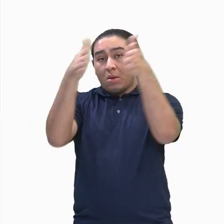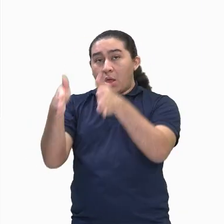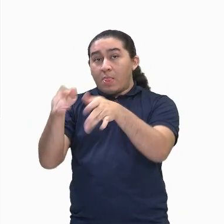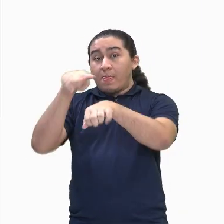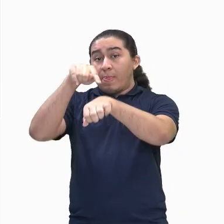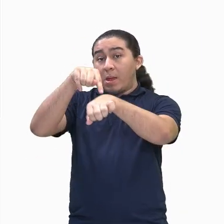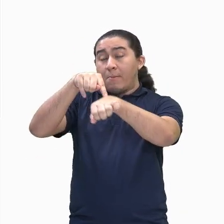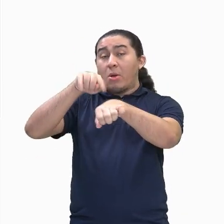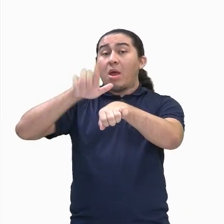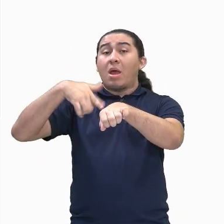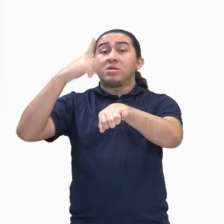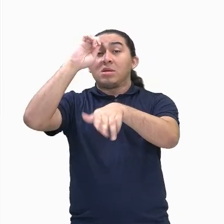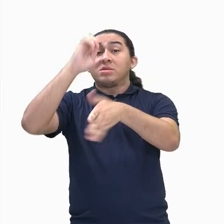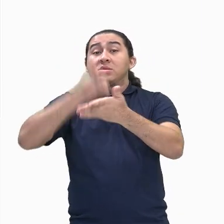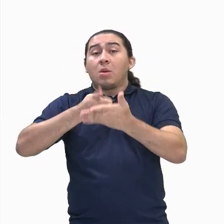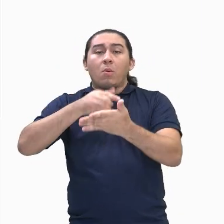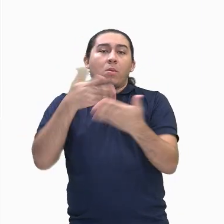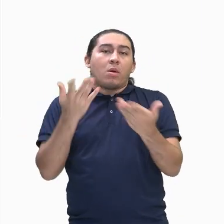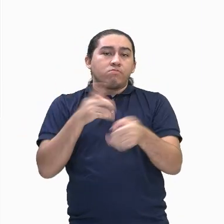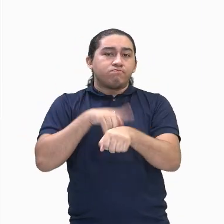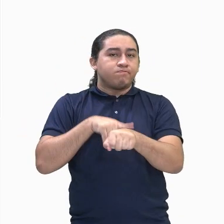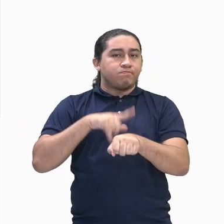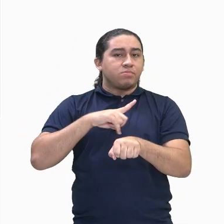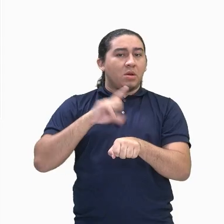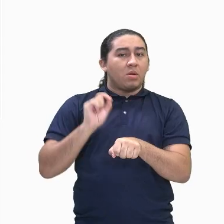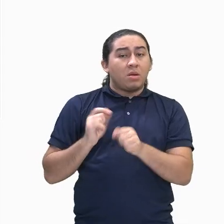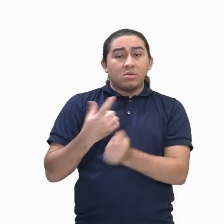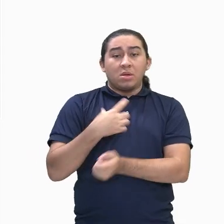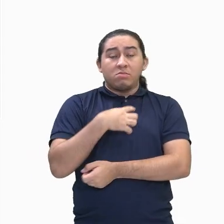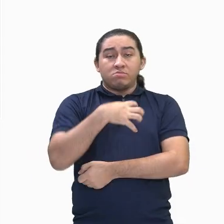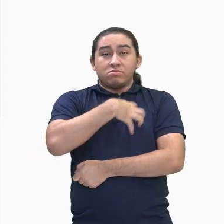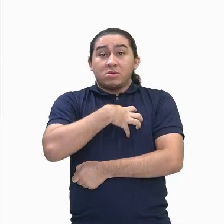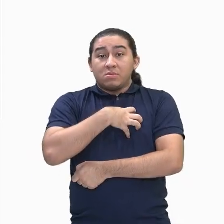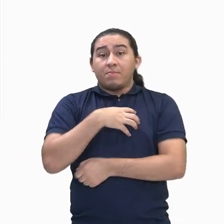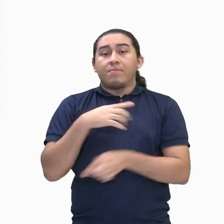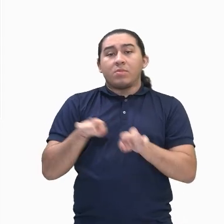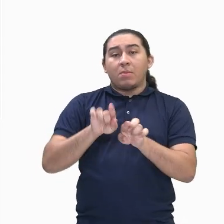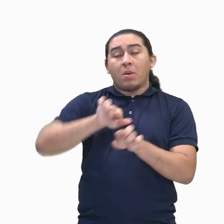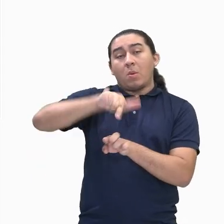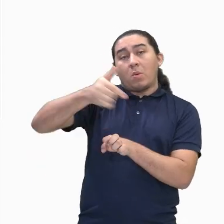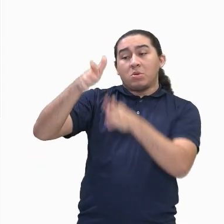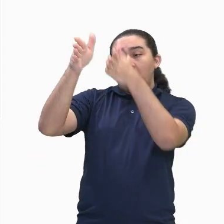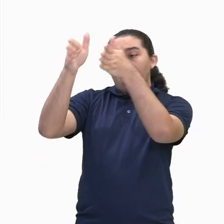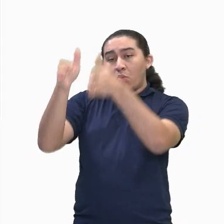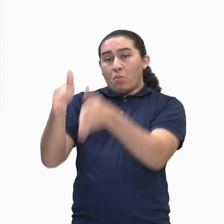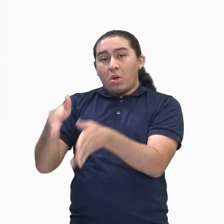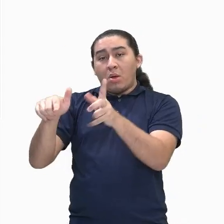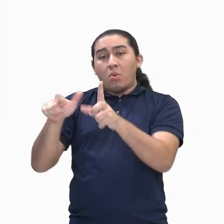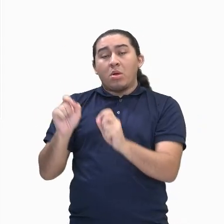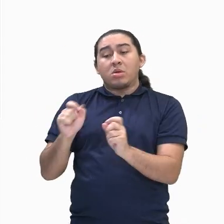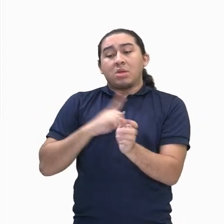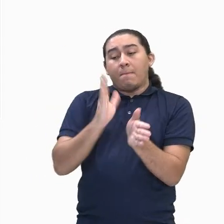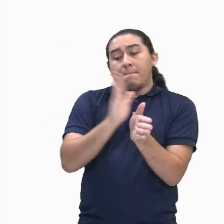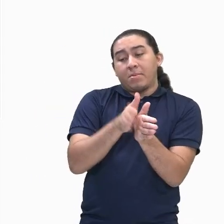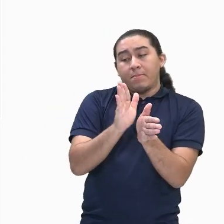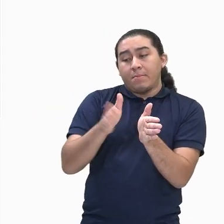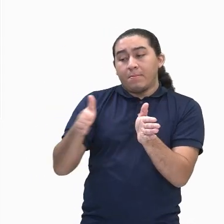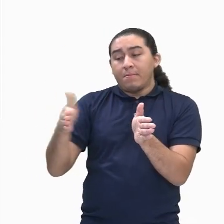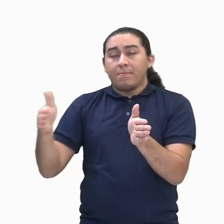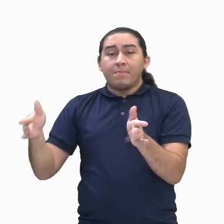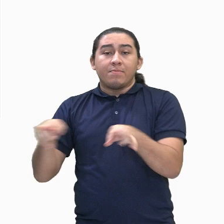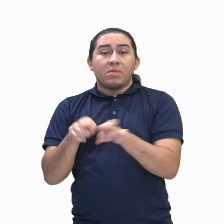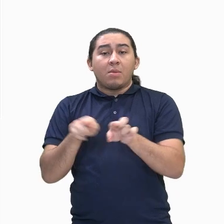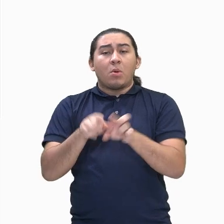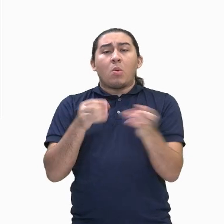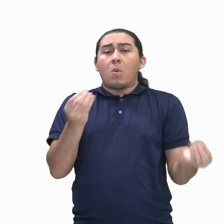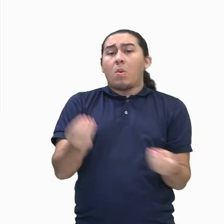decido. O quando, que vai me trazer intuição. E a fluência é a progressão, ou seja, o